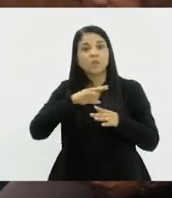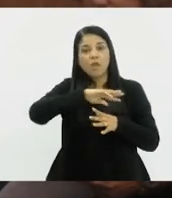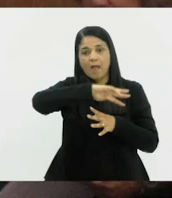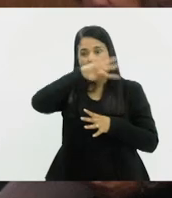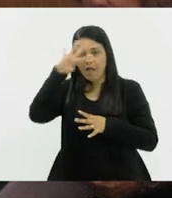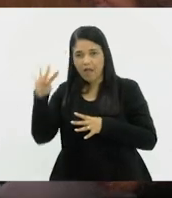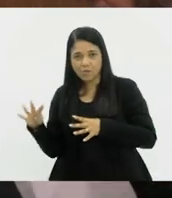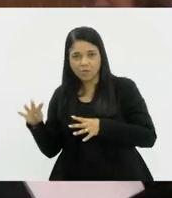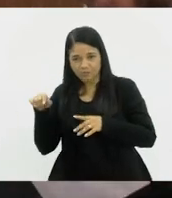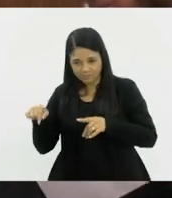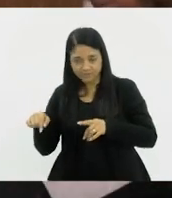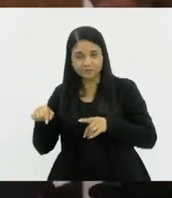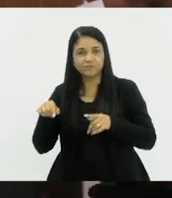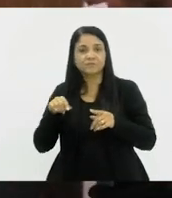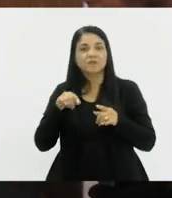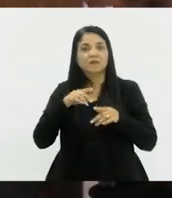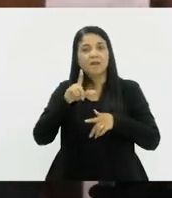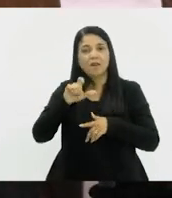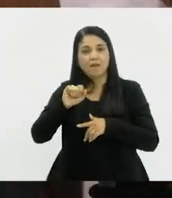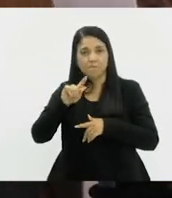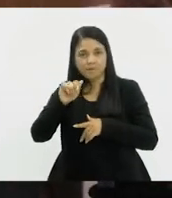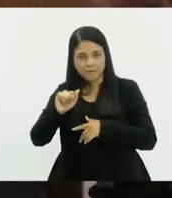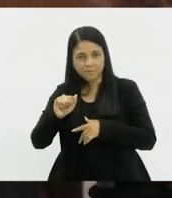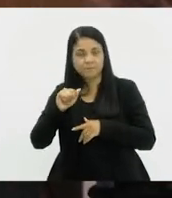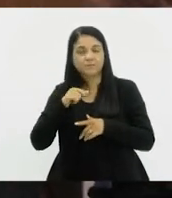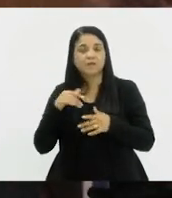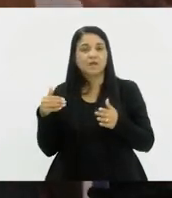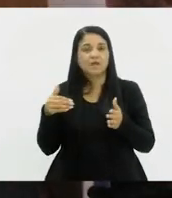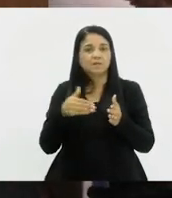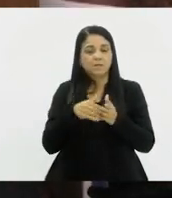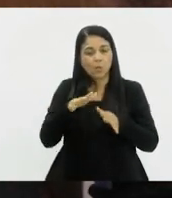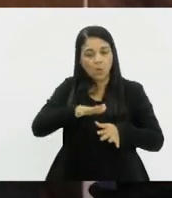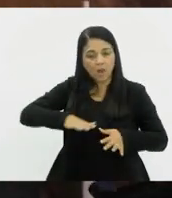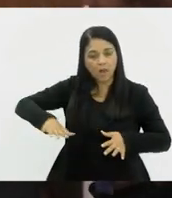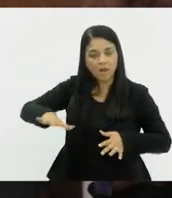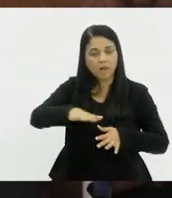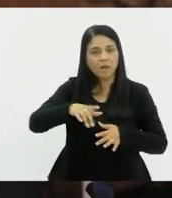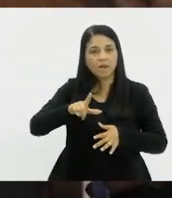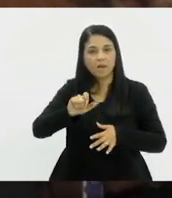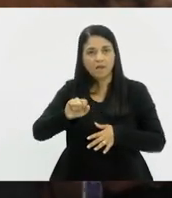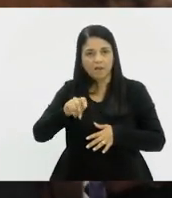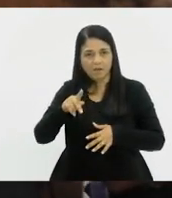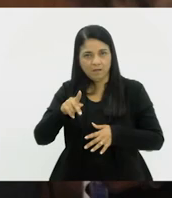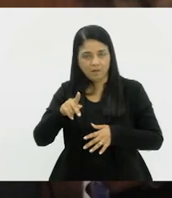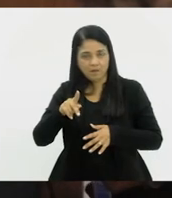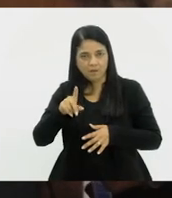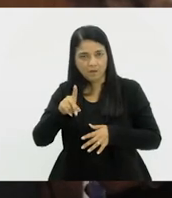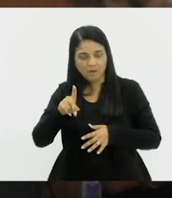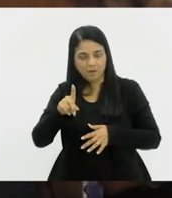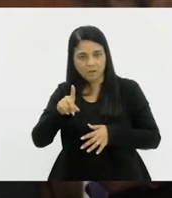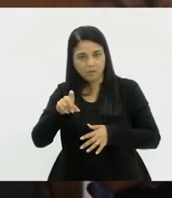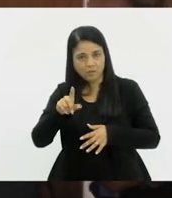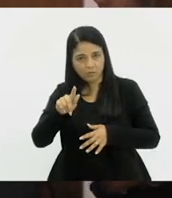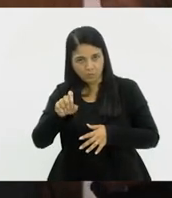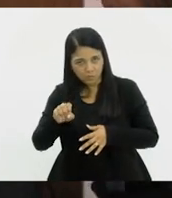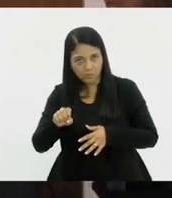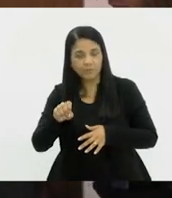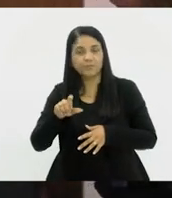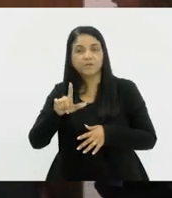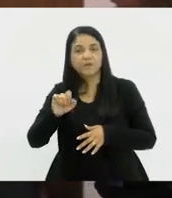Lapa até o Largo da Lapa né Vamos ter a participação do Planta na mente também então tá todo mundo